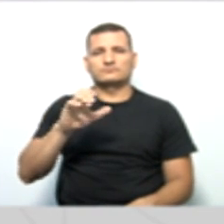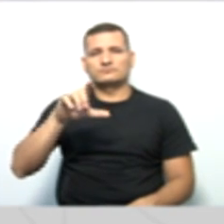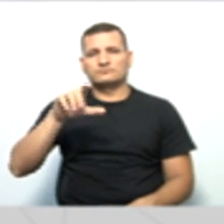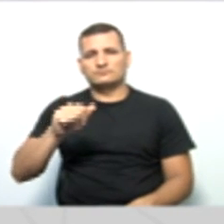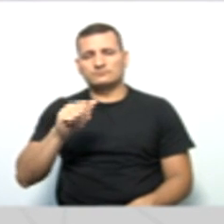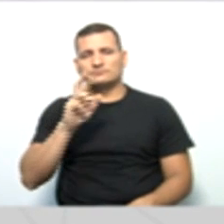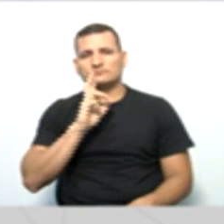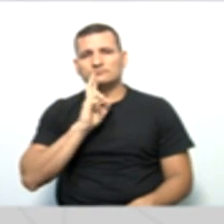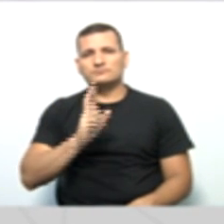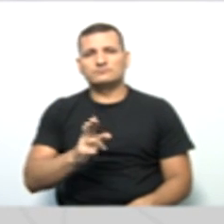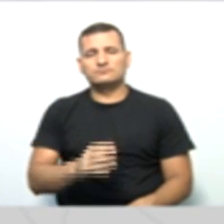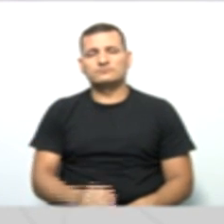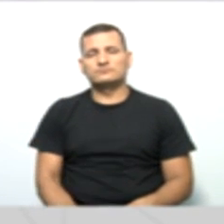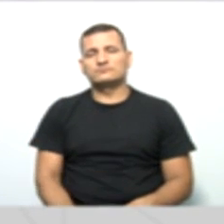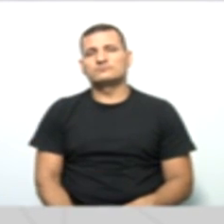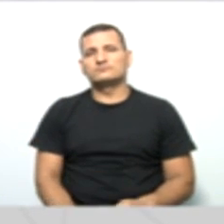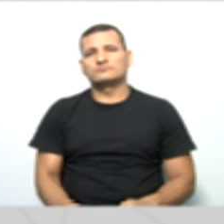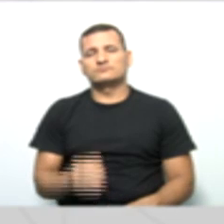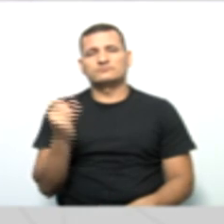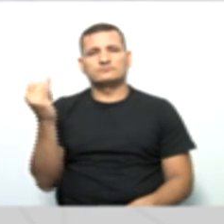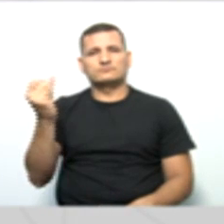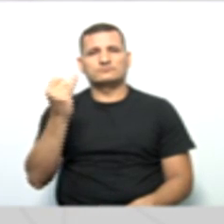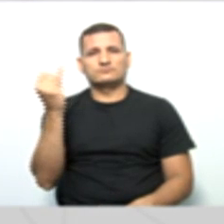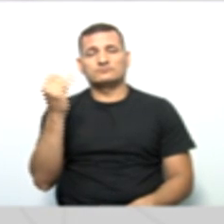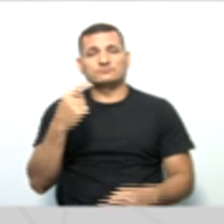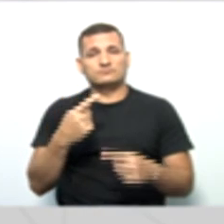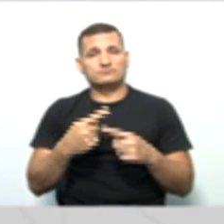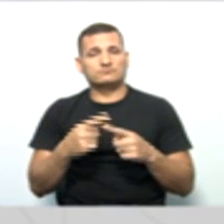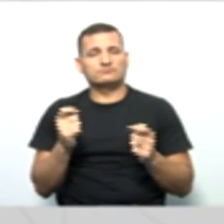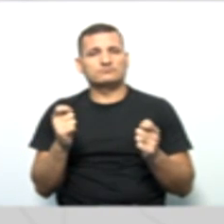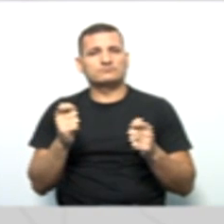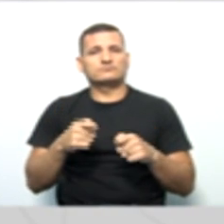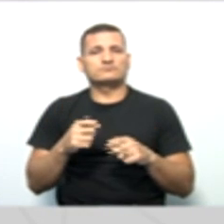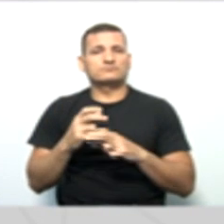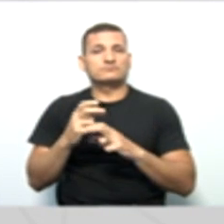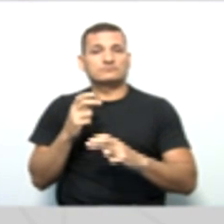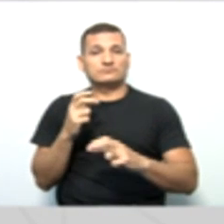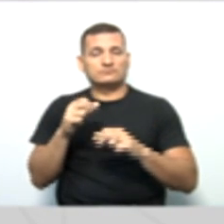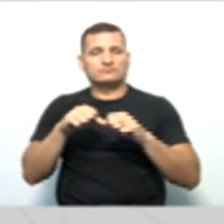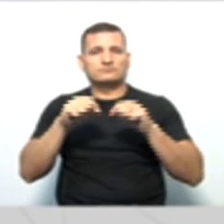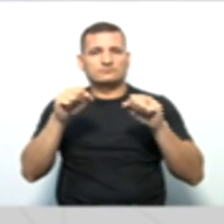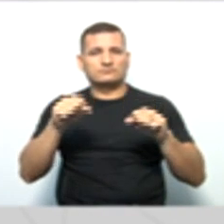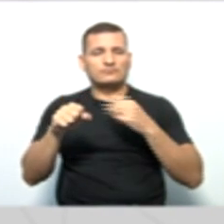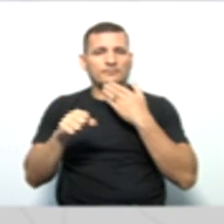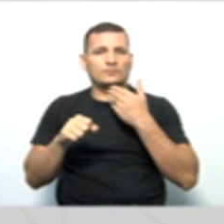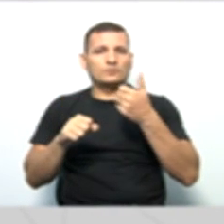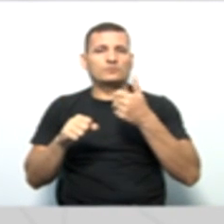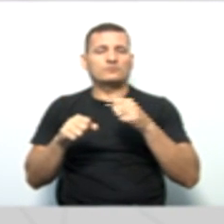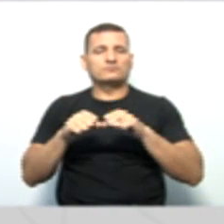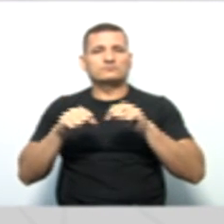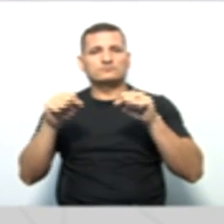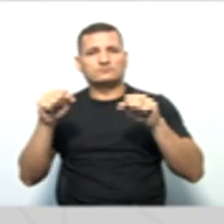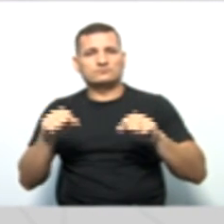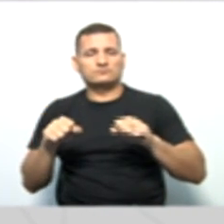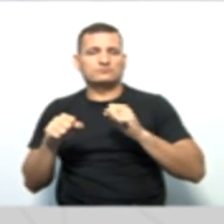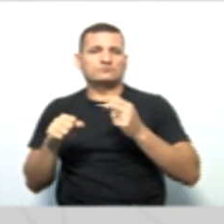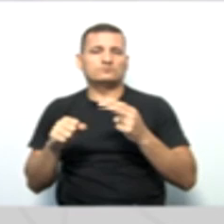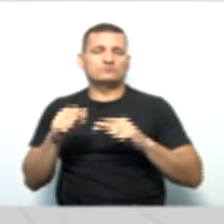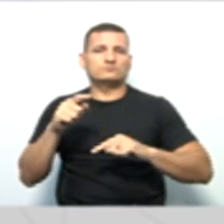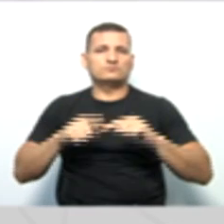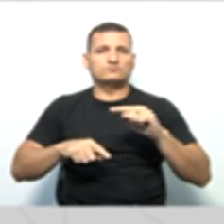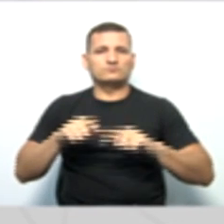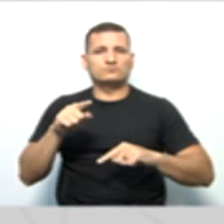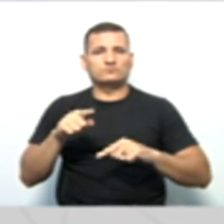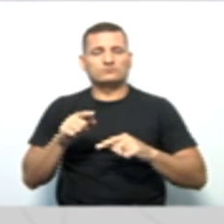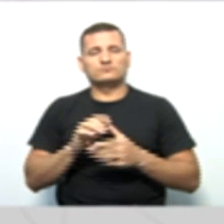Buritis, respondeu: é importante porque permite aos engenheiros de software melhorarem o sistema ou produto que